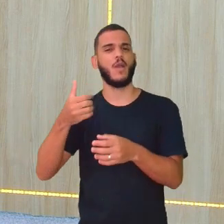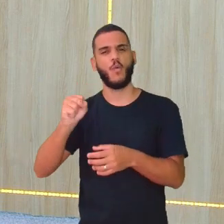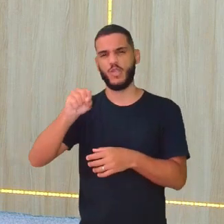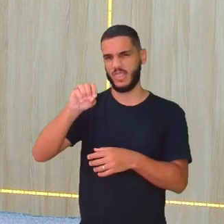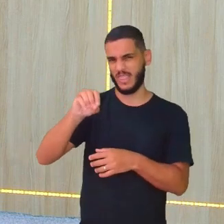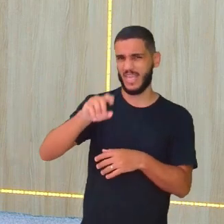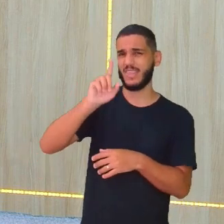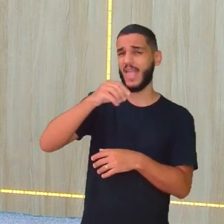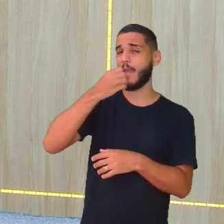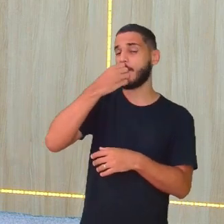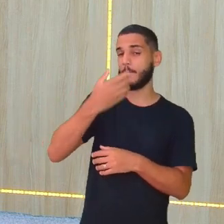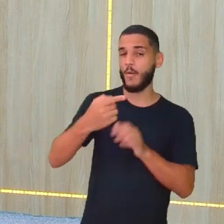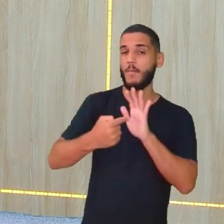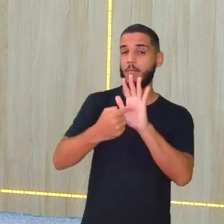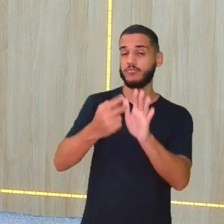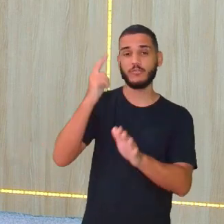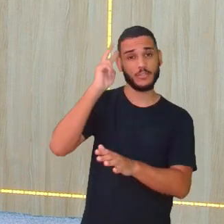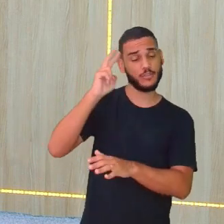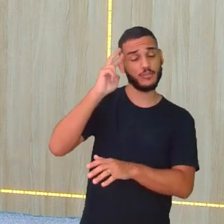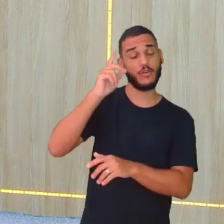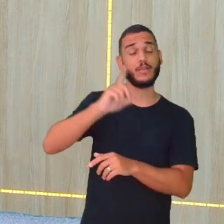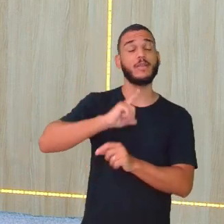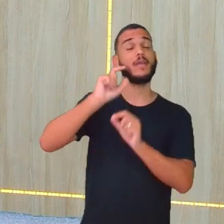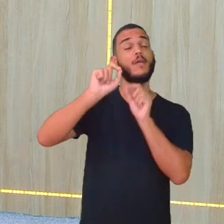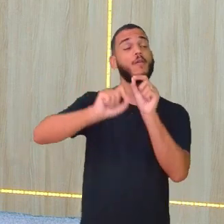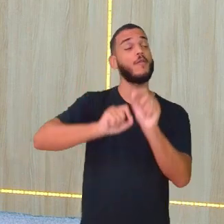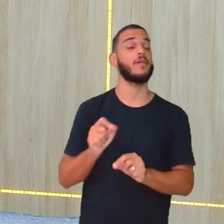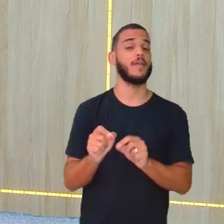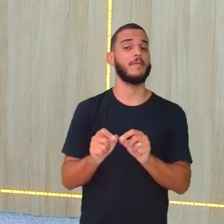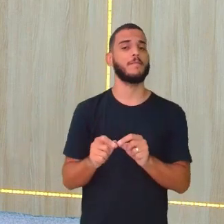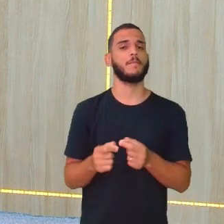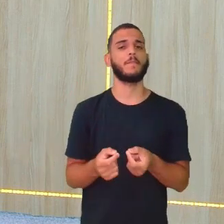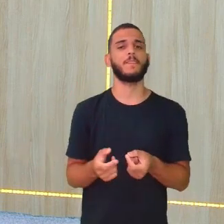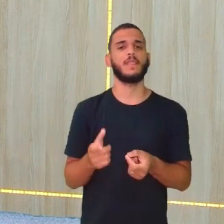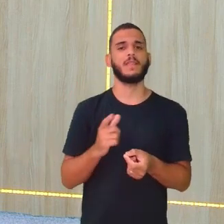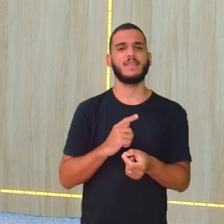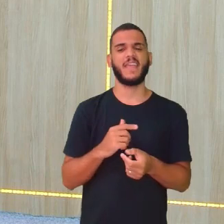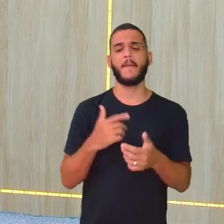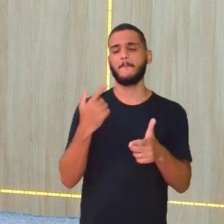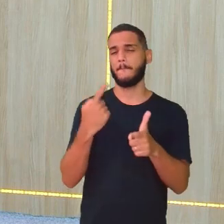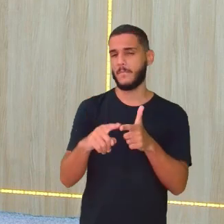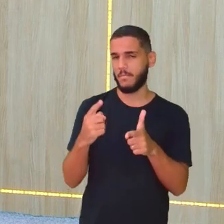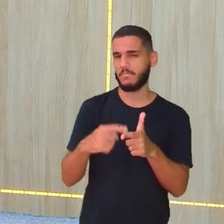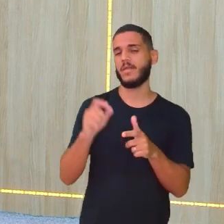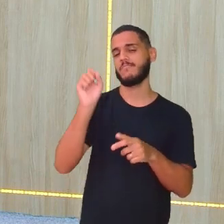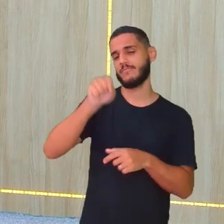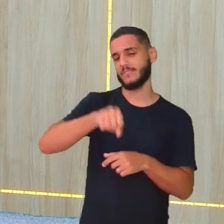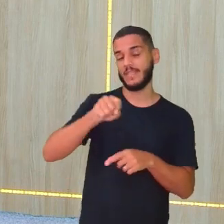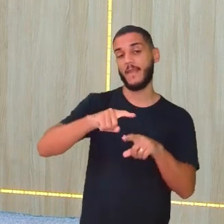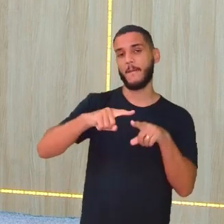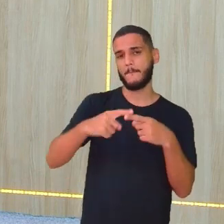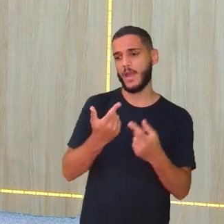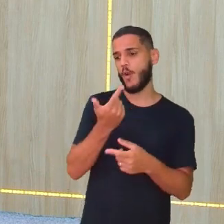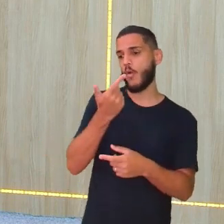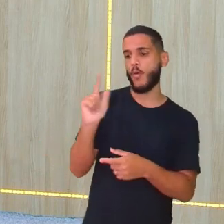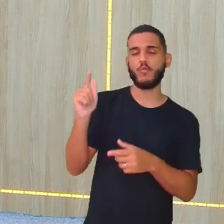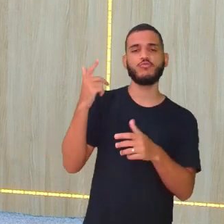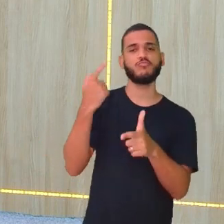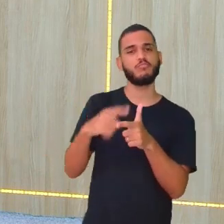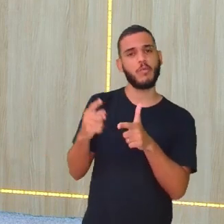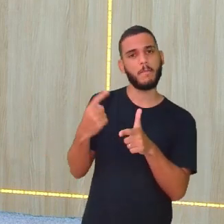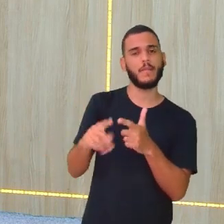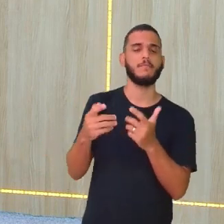bom trazer essas histórias que, por mais que trabalhem algumas tragédias, são outros tipos de tragédias, outras